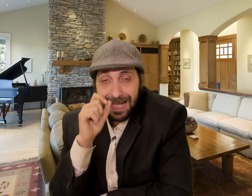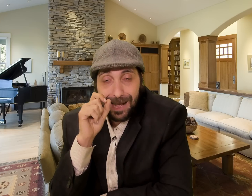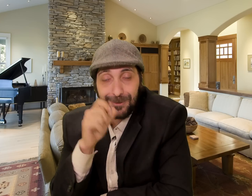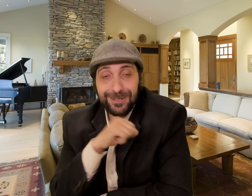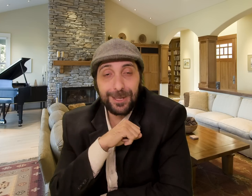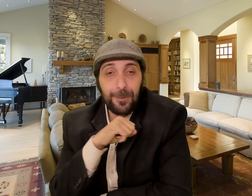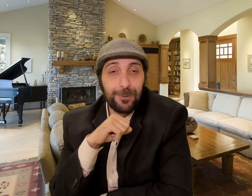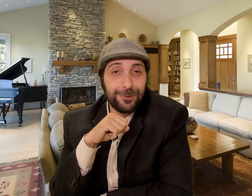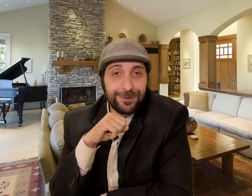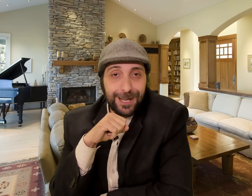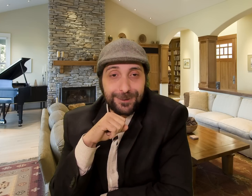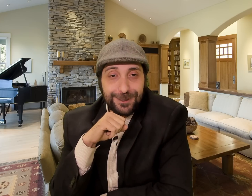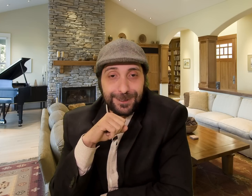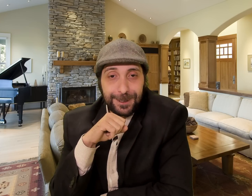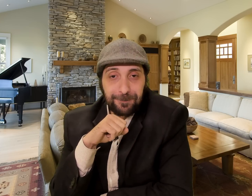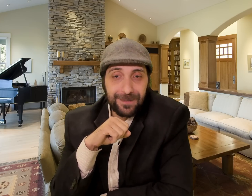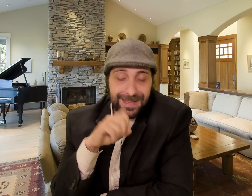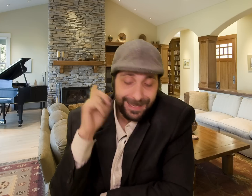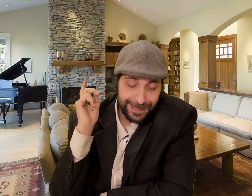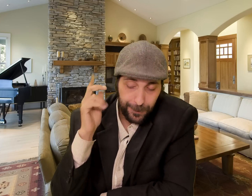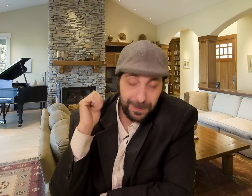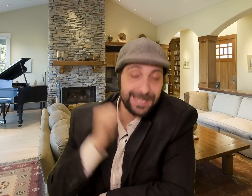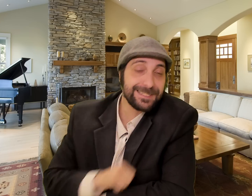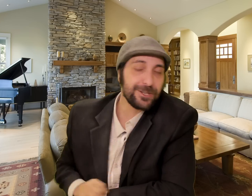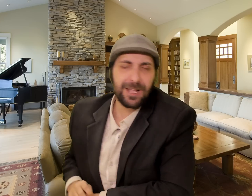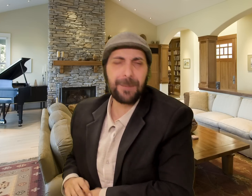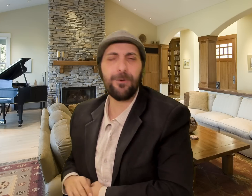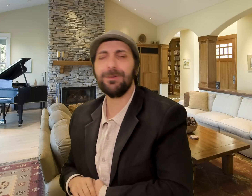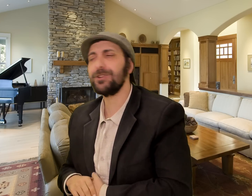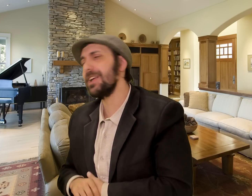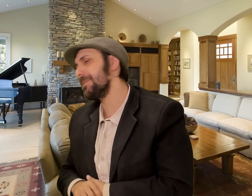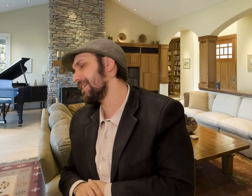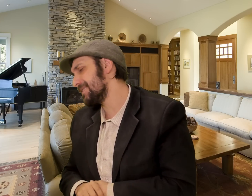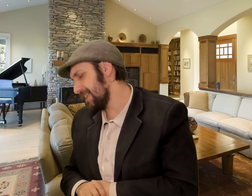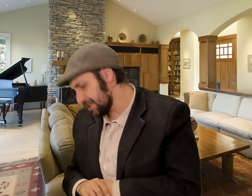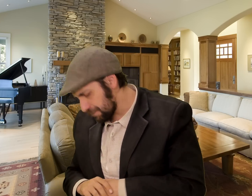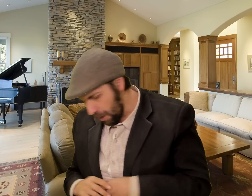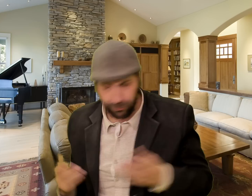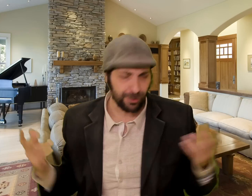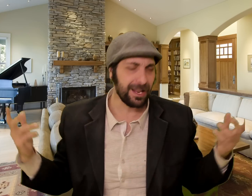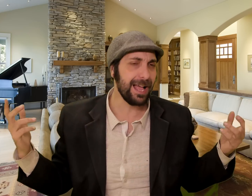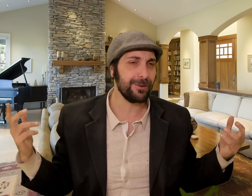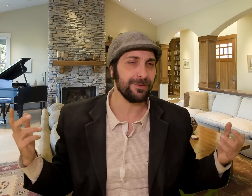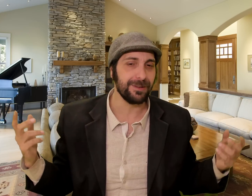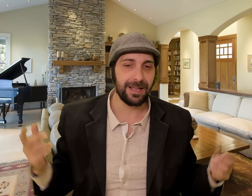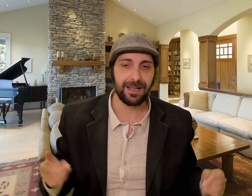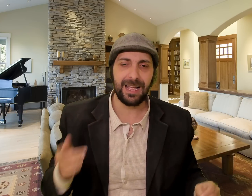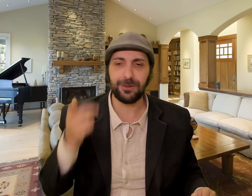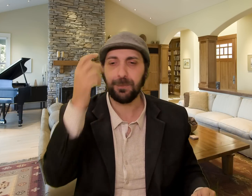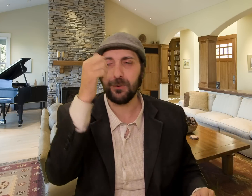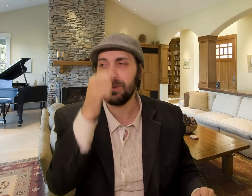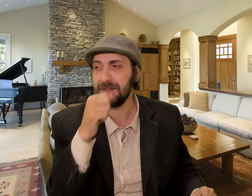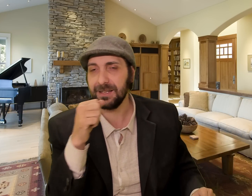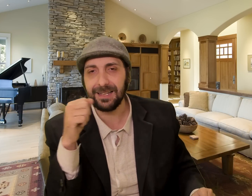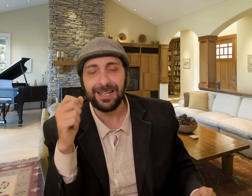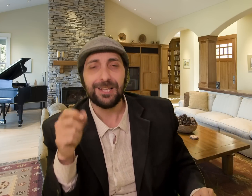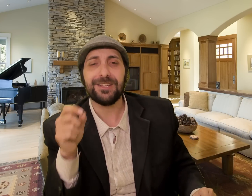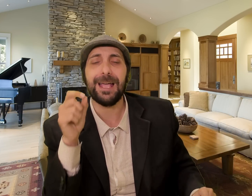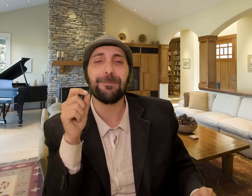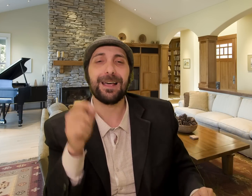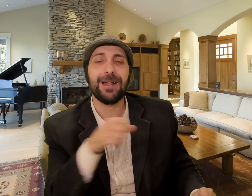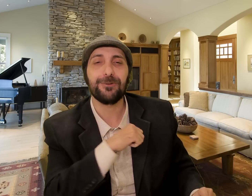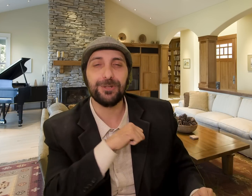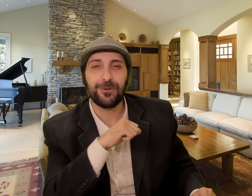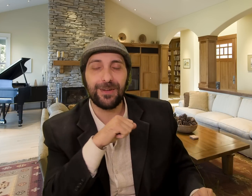Aonde tá o pulo do gato de Lira e o Presidente da República Jair Messias bolsonaro é do peru fala dele né